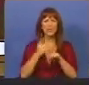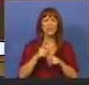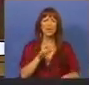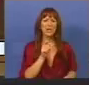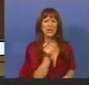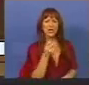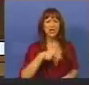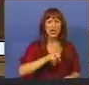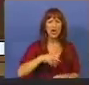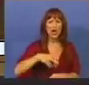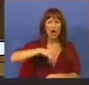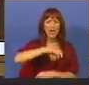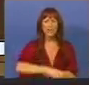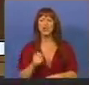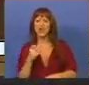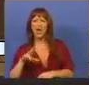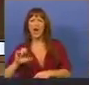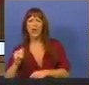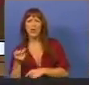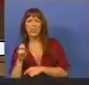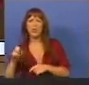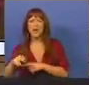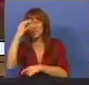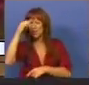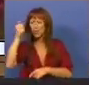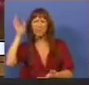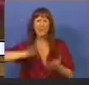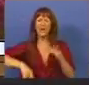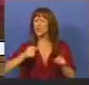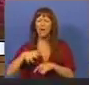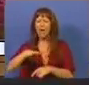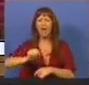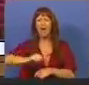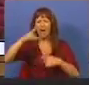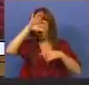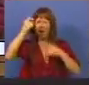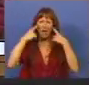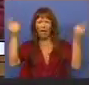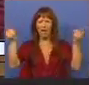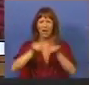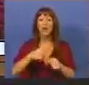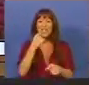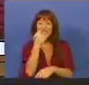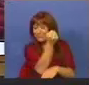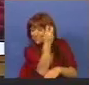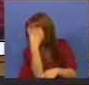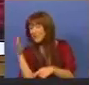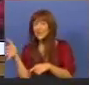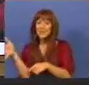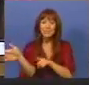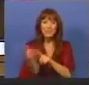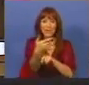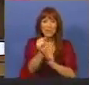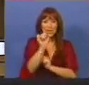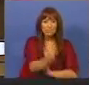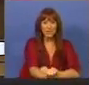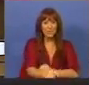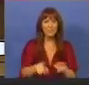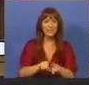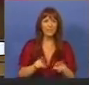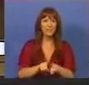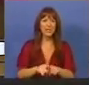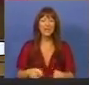é a Alcobaça, é a Batalha, é a Torre de Belém, não é o domínio público, são os monumentos nacionais.